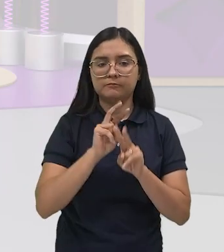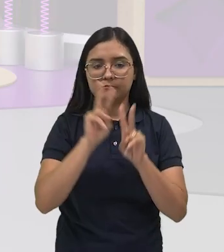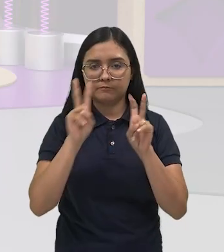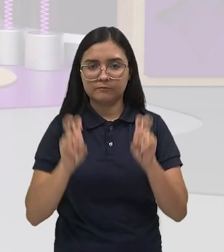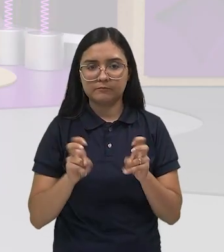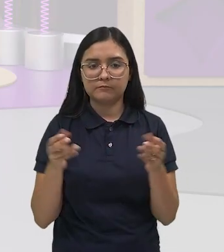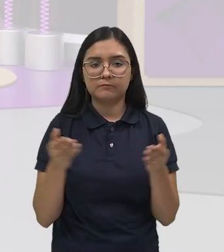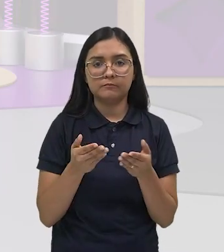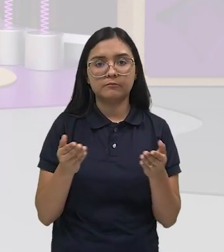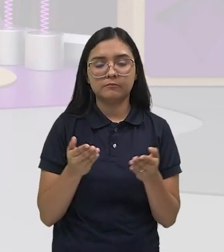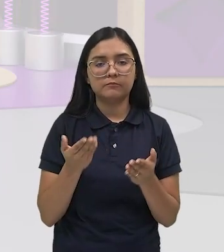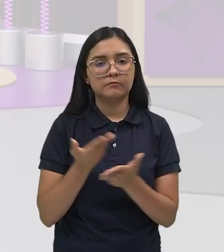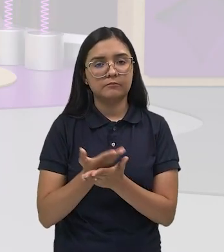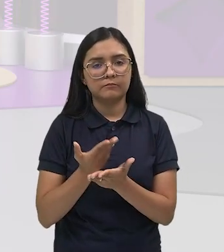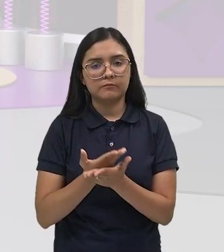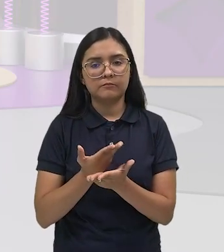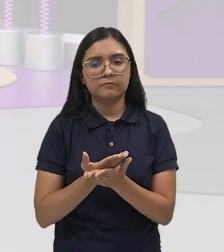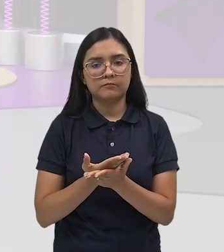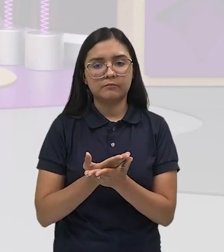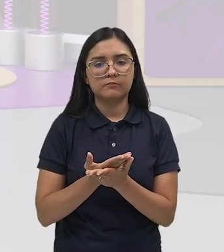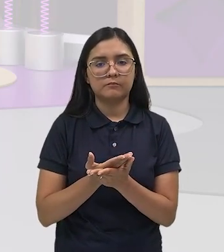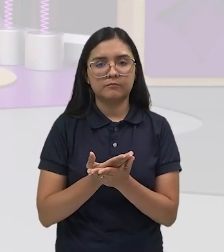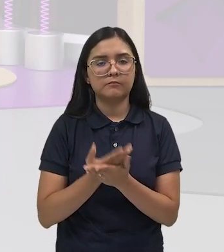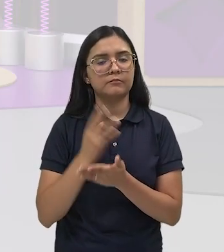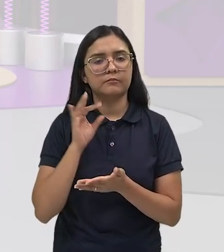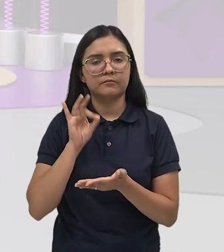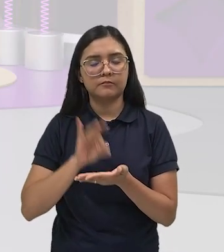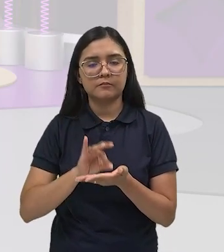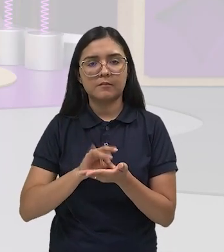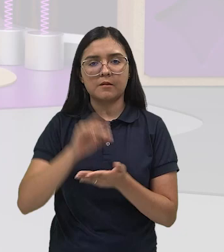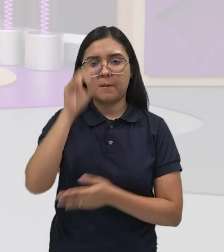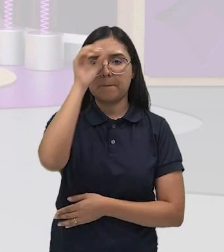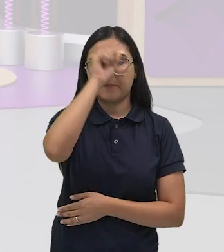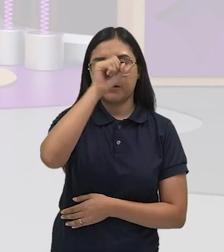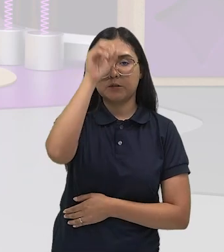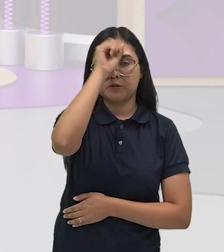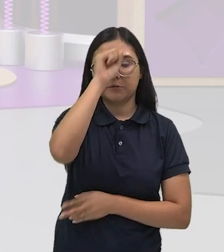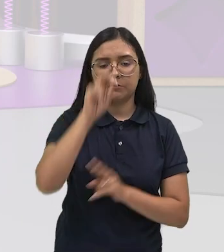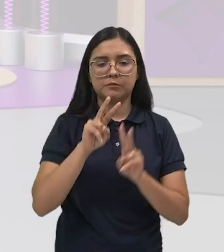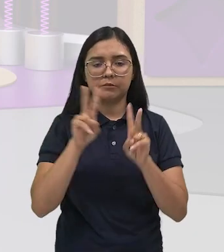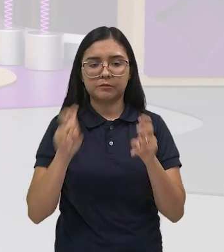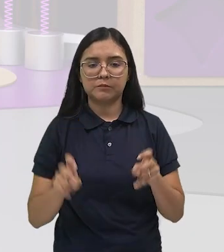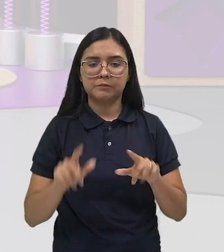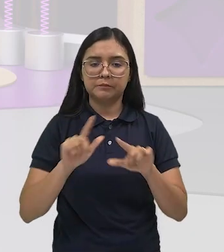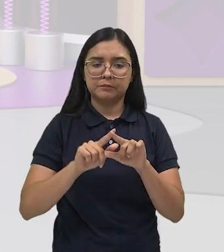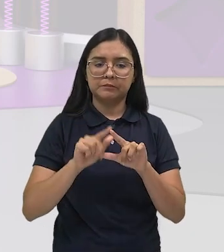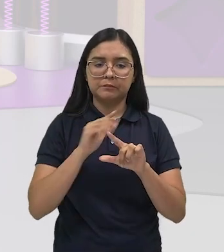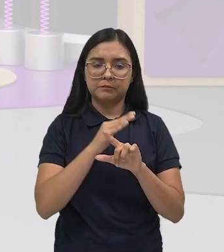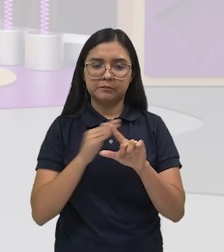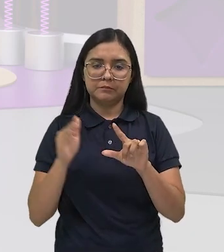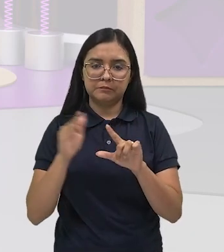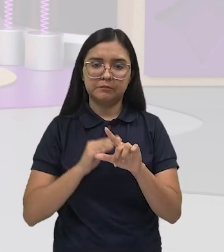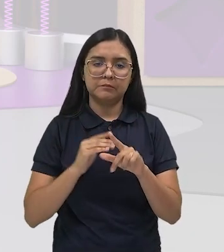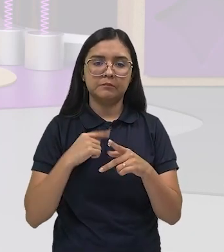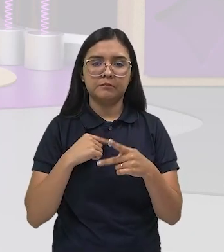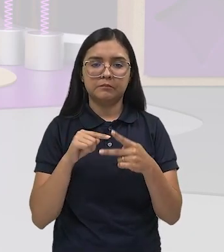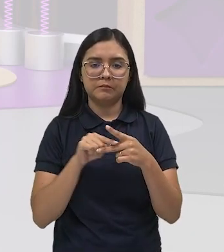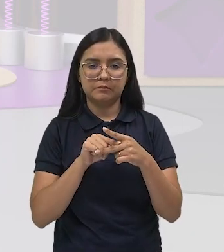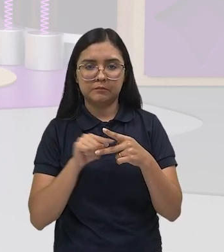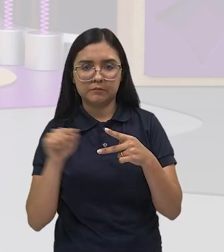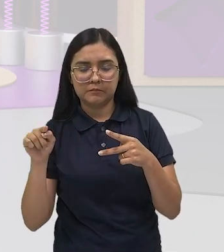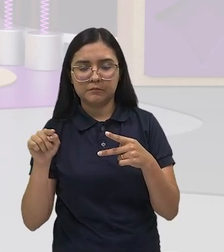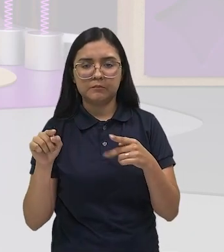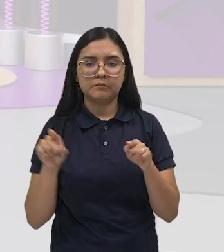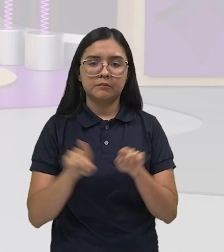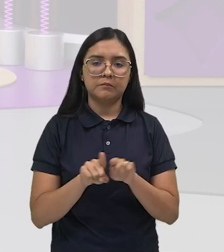aqui na nossa aula. Espero que vocês tenham realmente ali aprendido tudo sobre bissetriz, tudo sobre mediatriz e